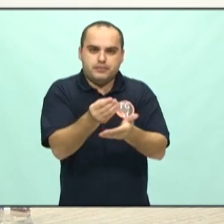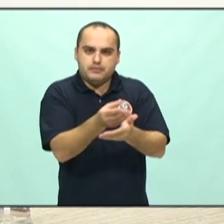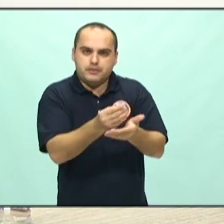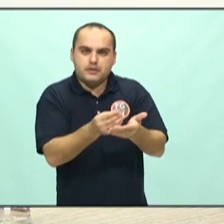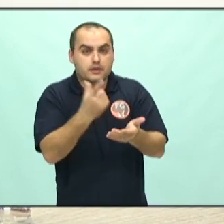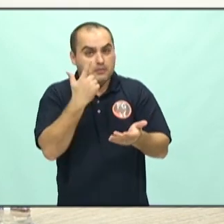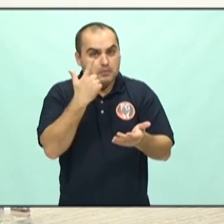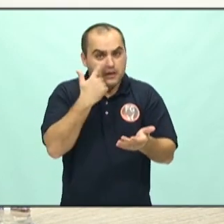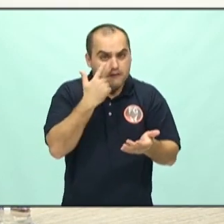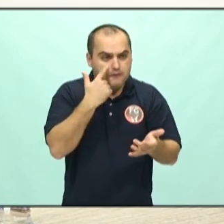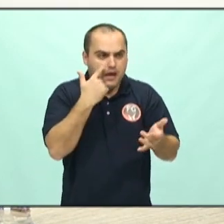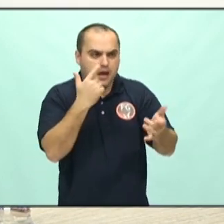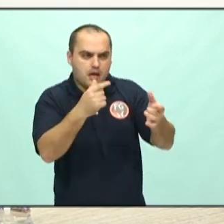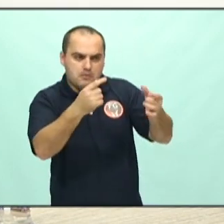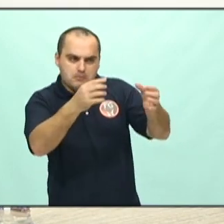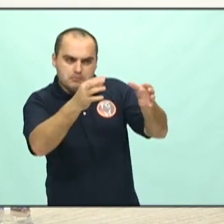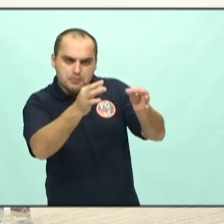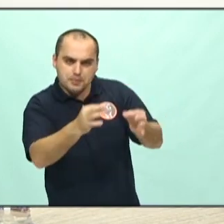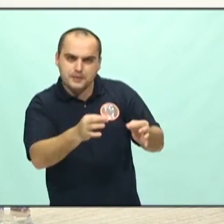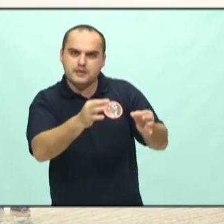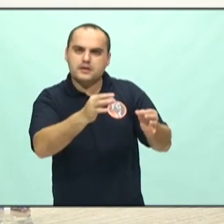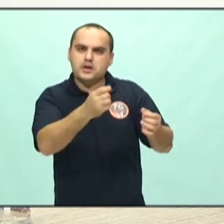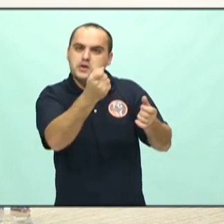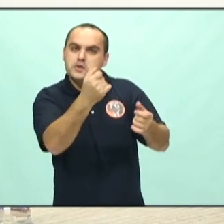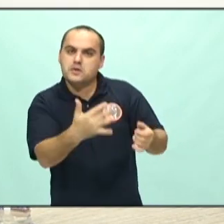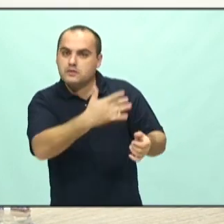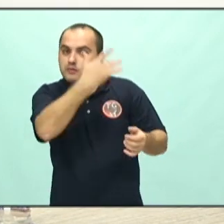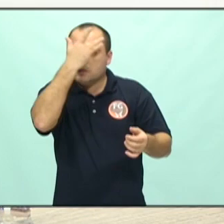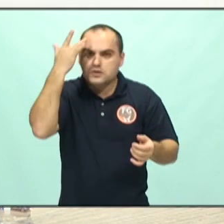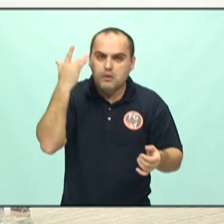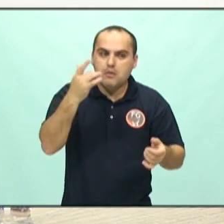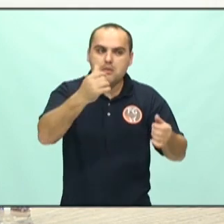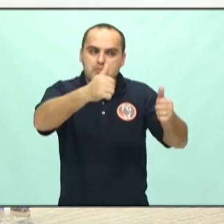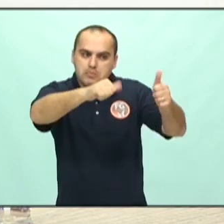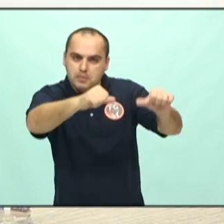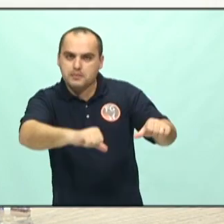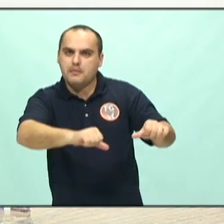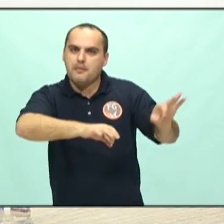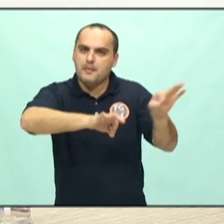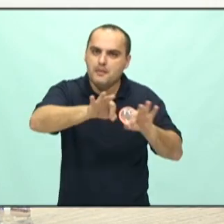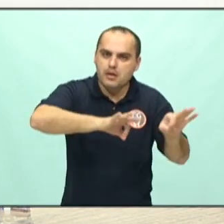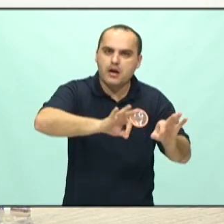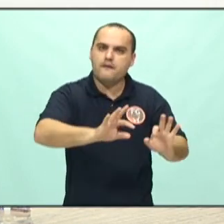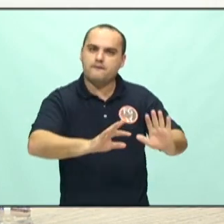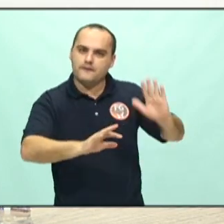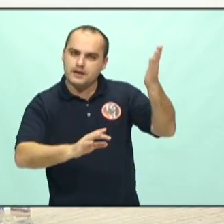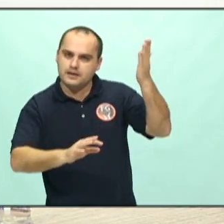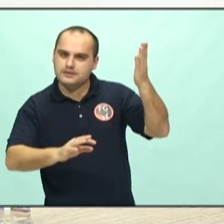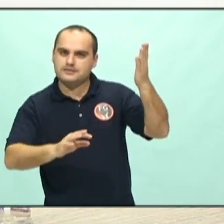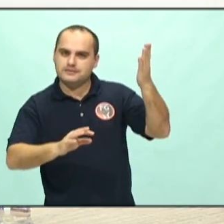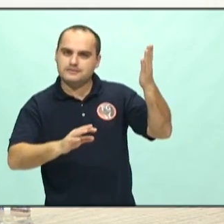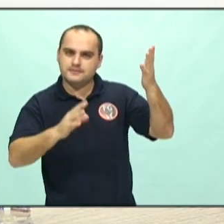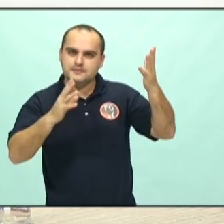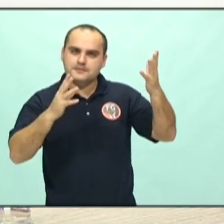uma questão de organização nossa, de quantidade de pessoas e preparativos, né? Para que a gente possa